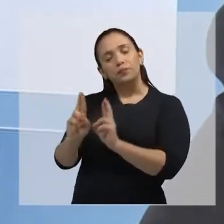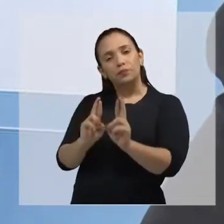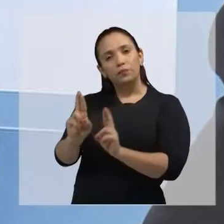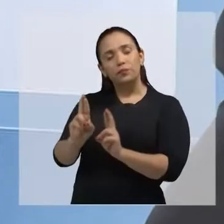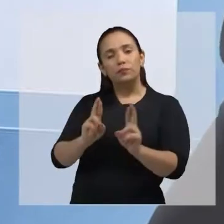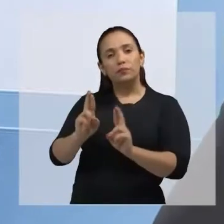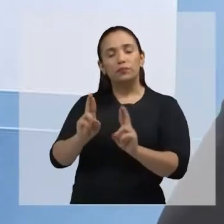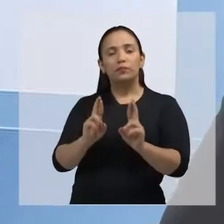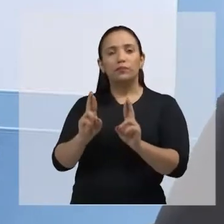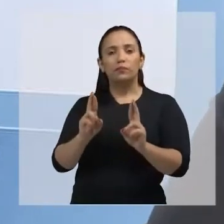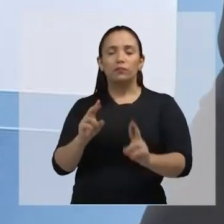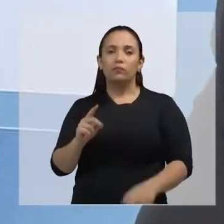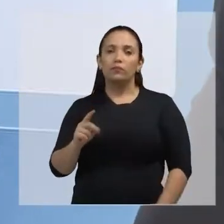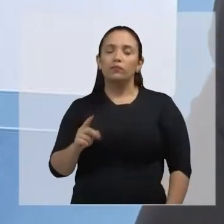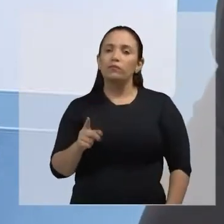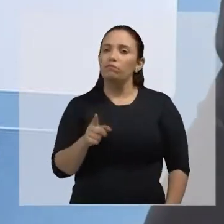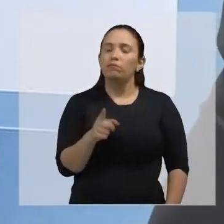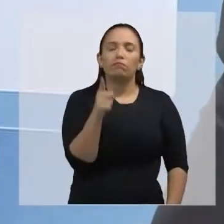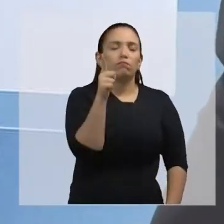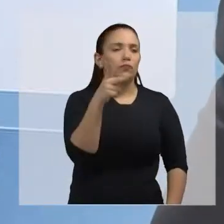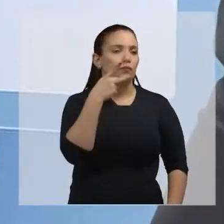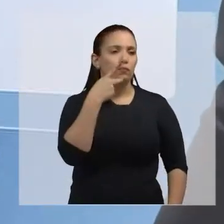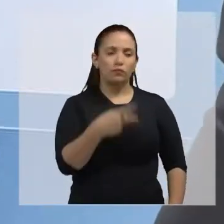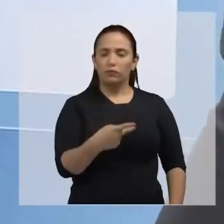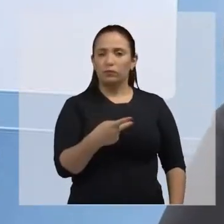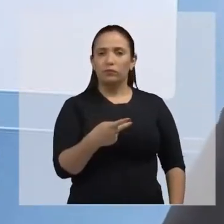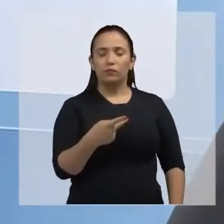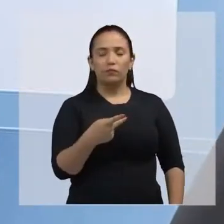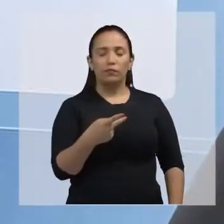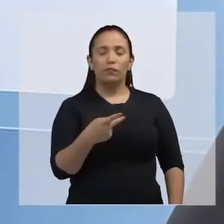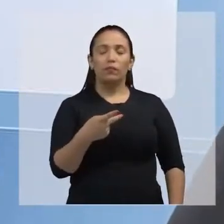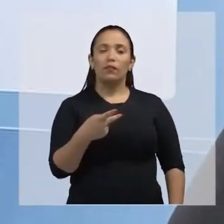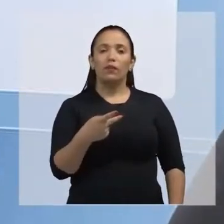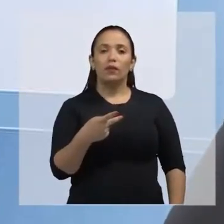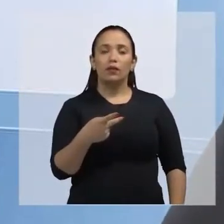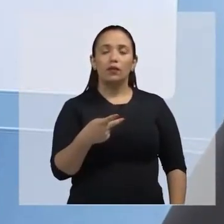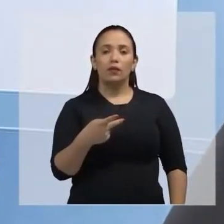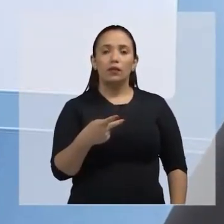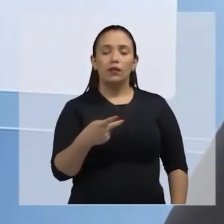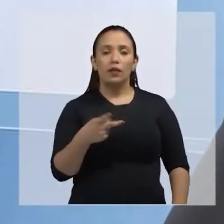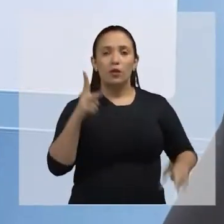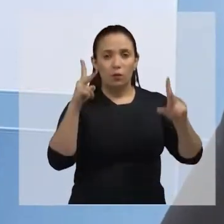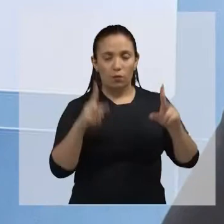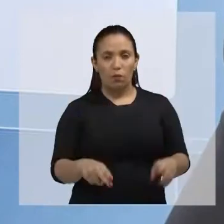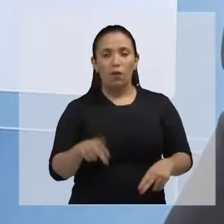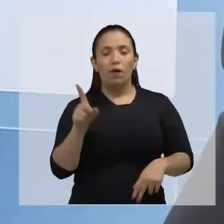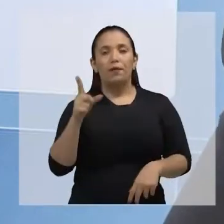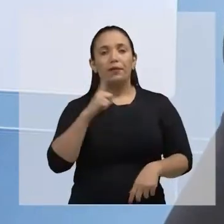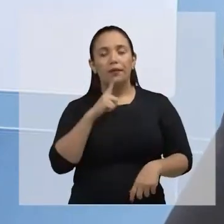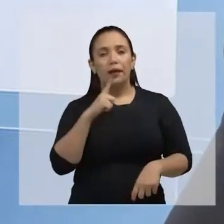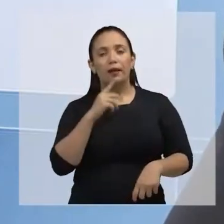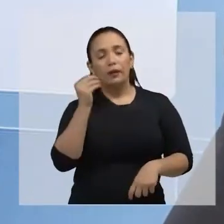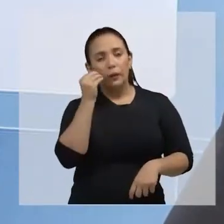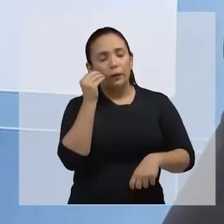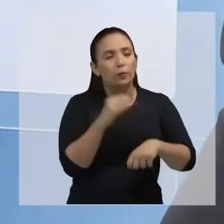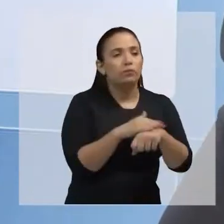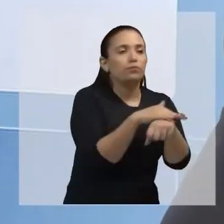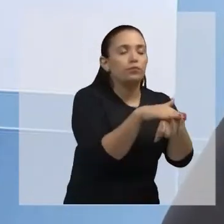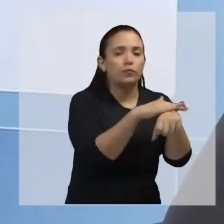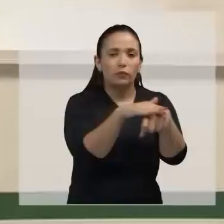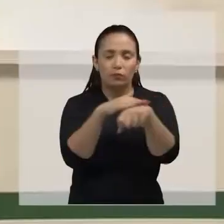possibilidade. Ela ventilou, disse, no caso. Ventilou essa possibilidade. E já estava havendo... a mesma coisa que você falou, estavam havendo conversações de entendimento. Houve um